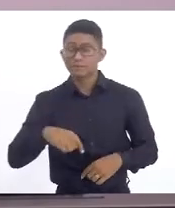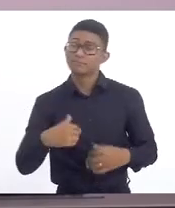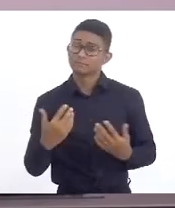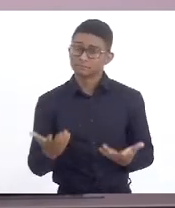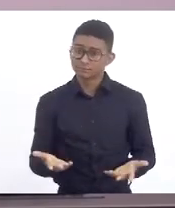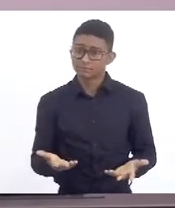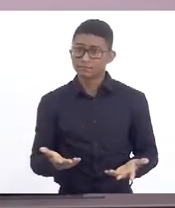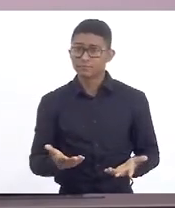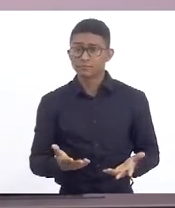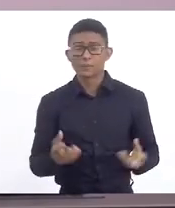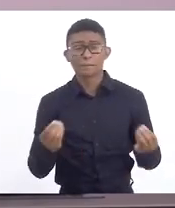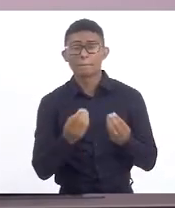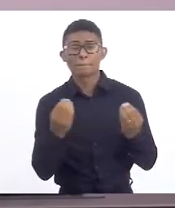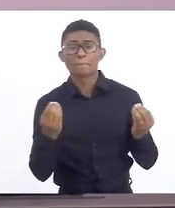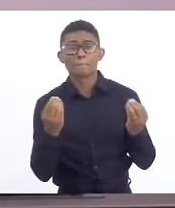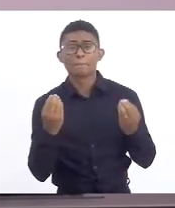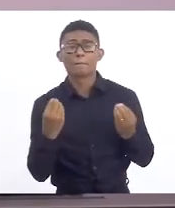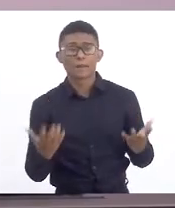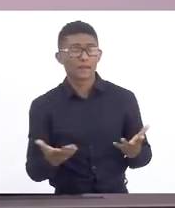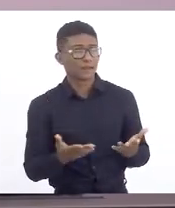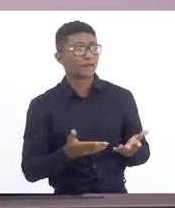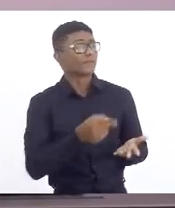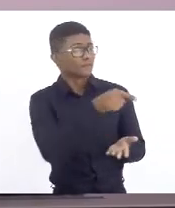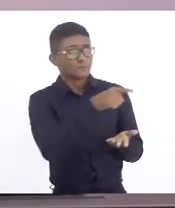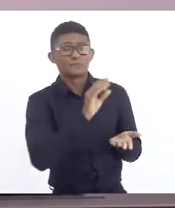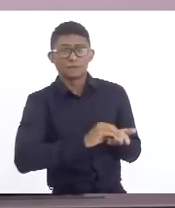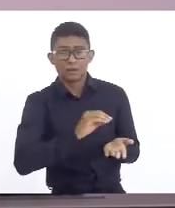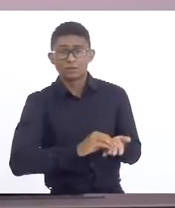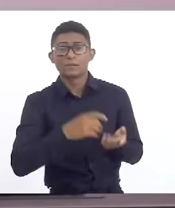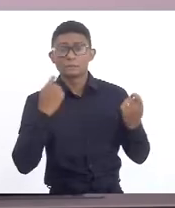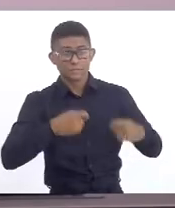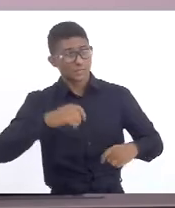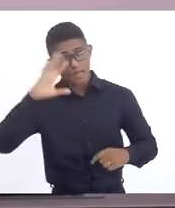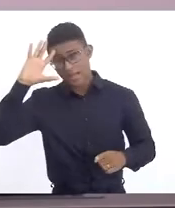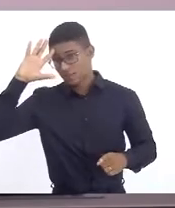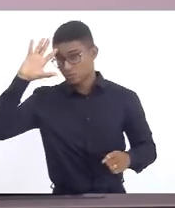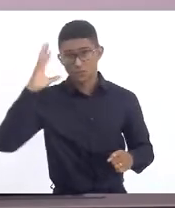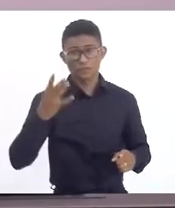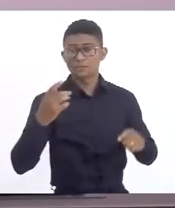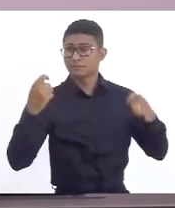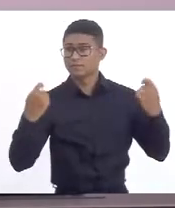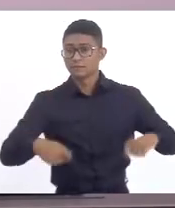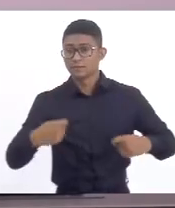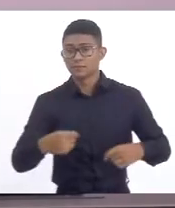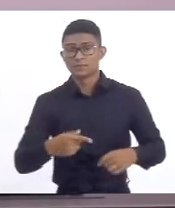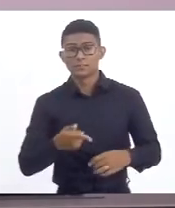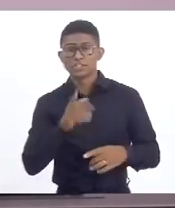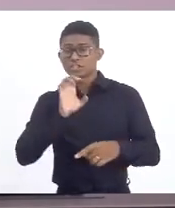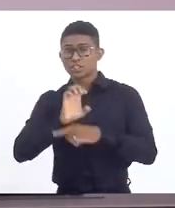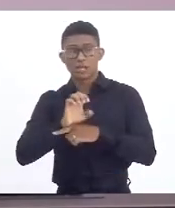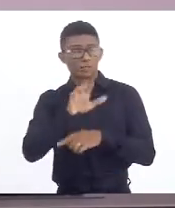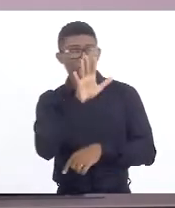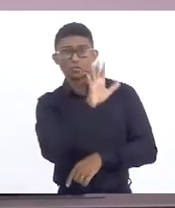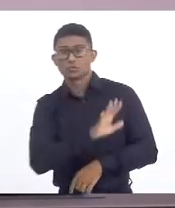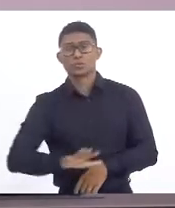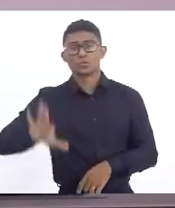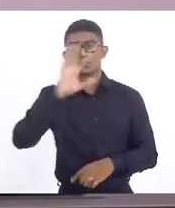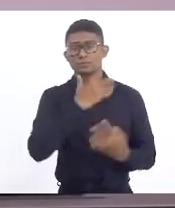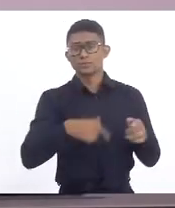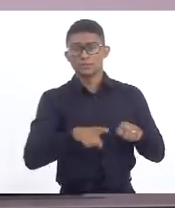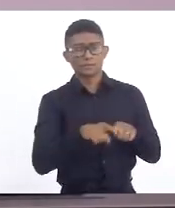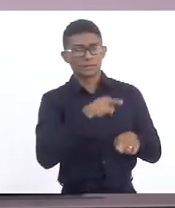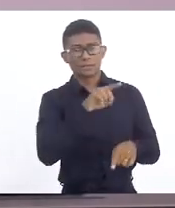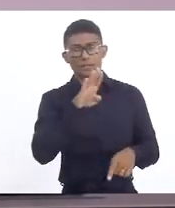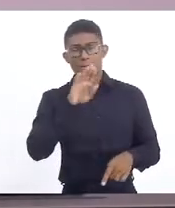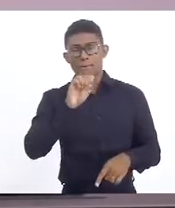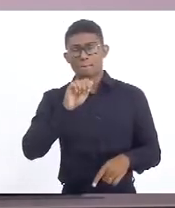conseguir resolver essa pendência tão importante para a Baixada Fluminense, quer dizer, para o Estado como um todo, mas principalmente para a Baixada. Então, Humberto, queria que você